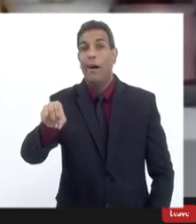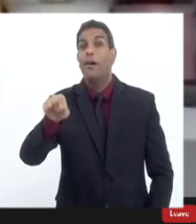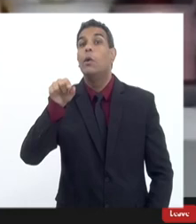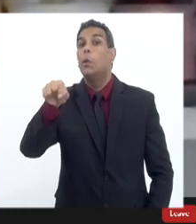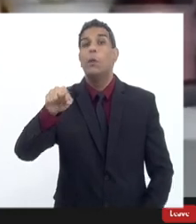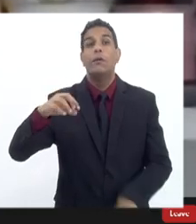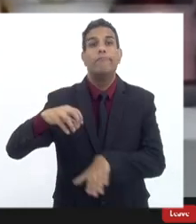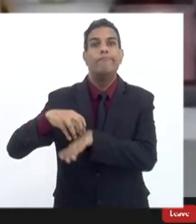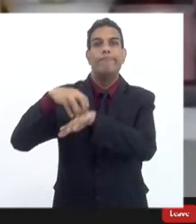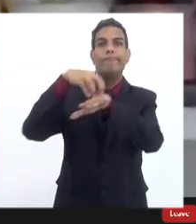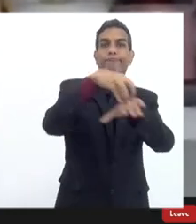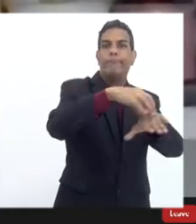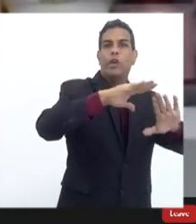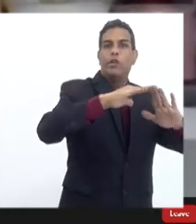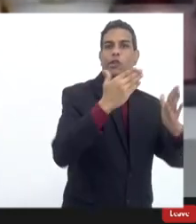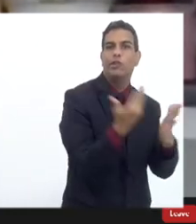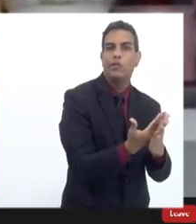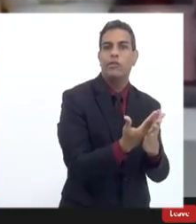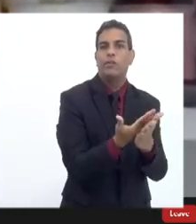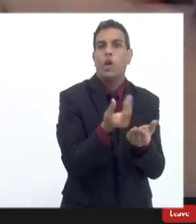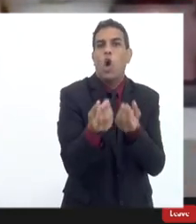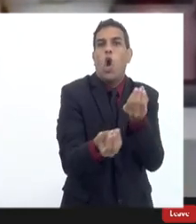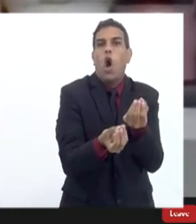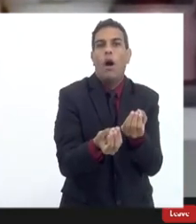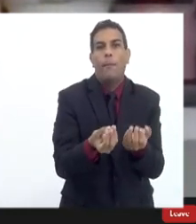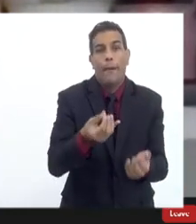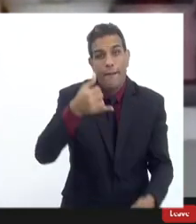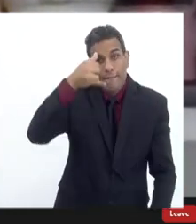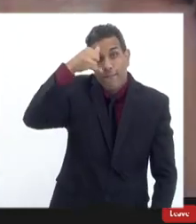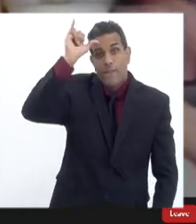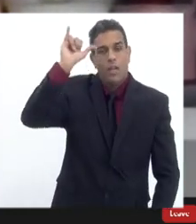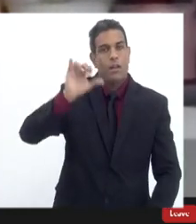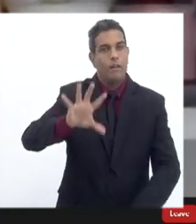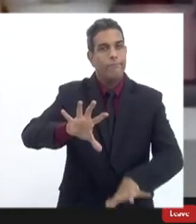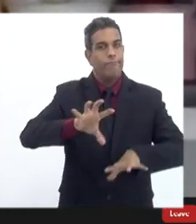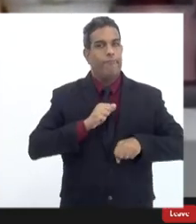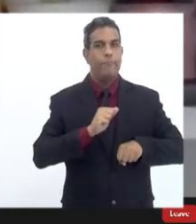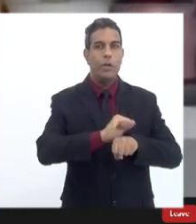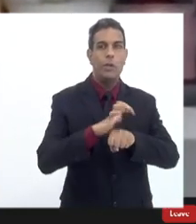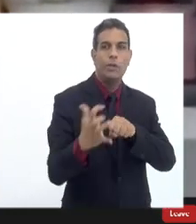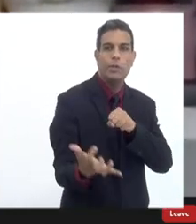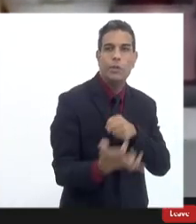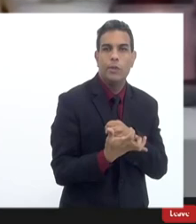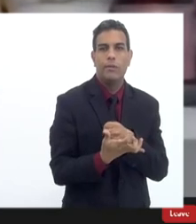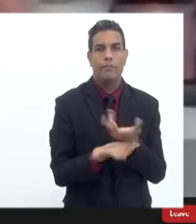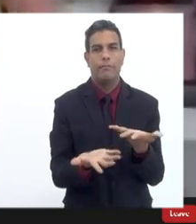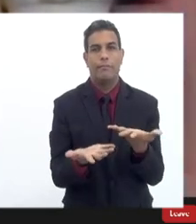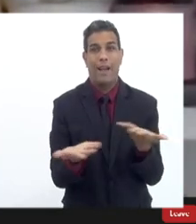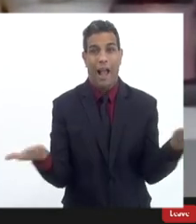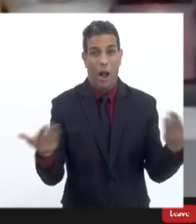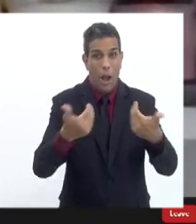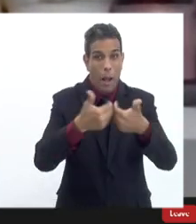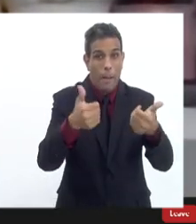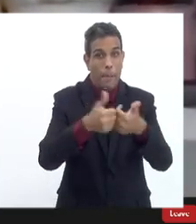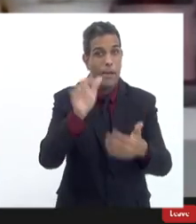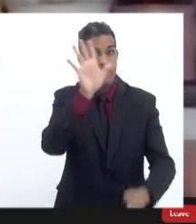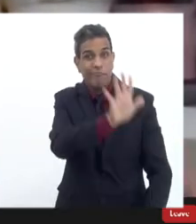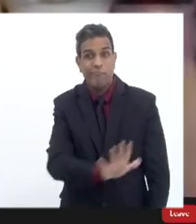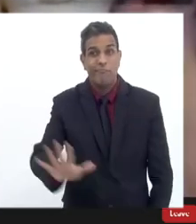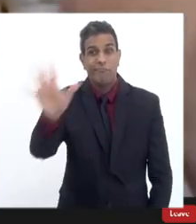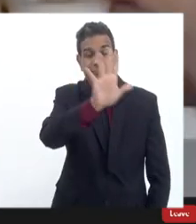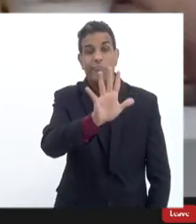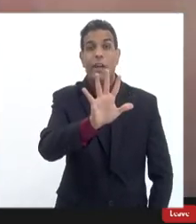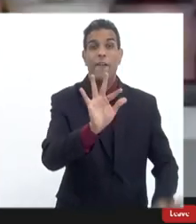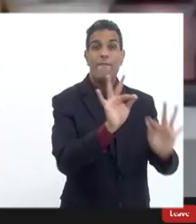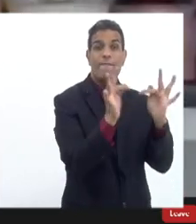né? Quando eles estão, nesse momento, sendo transportados no transporte público geral, precisando as crianças ser levadas pelos